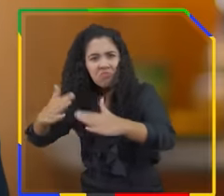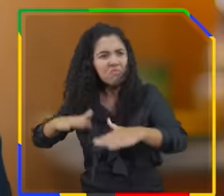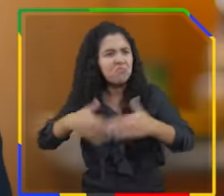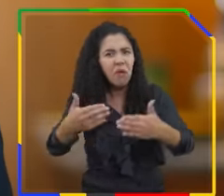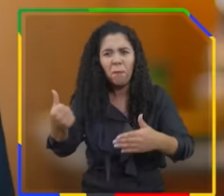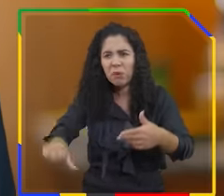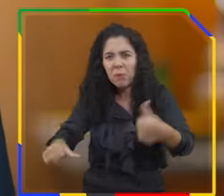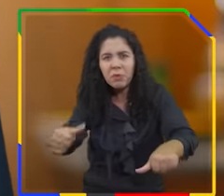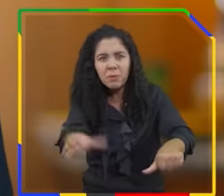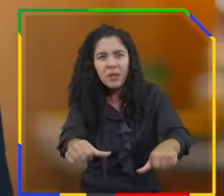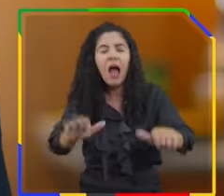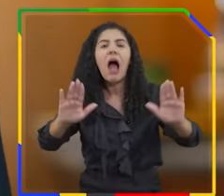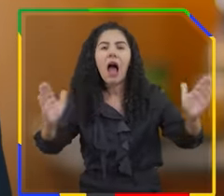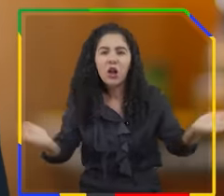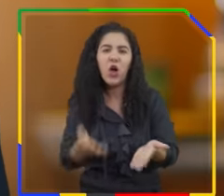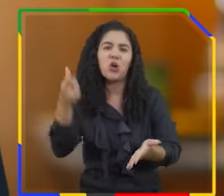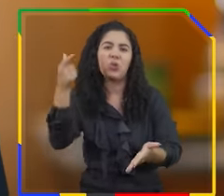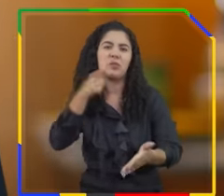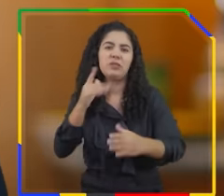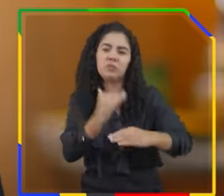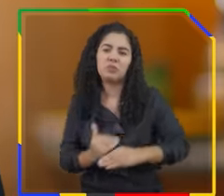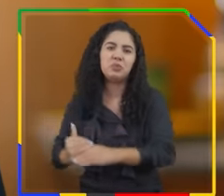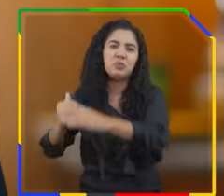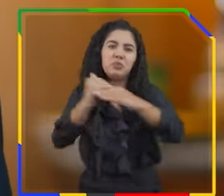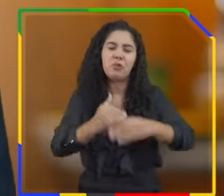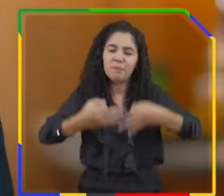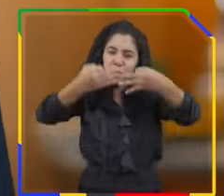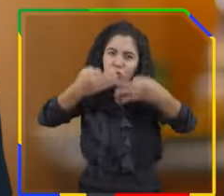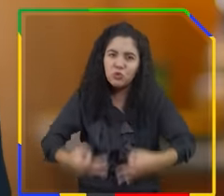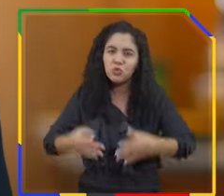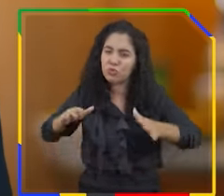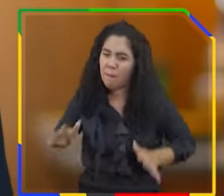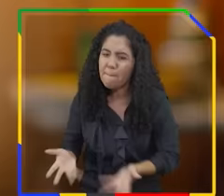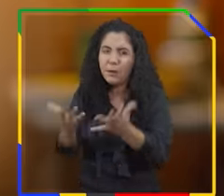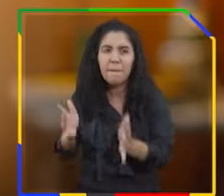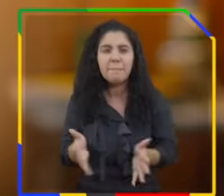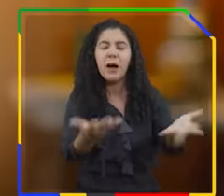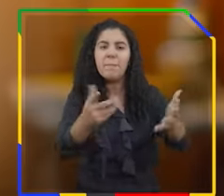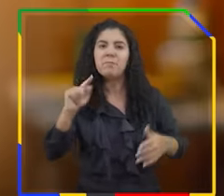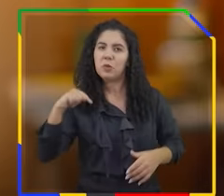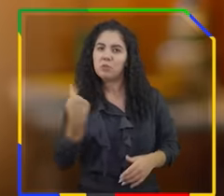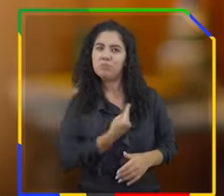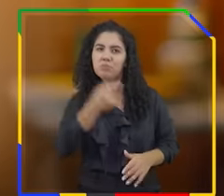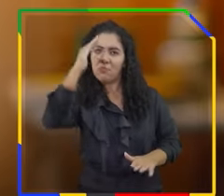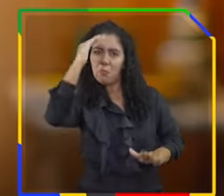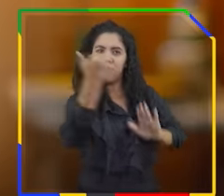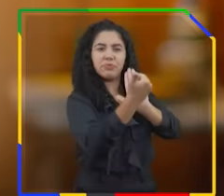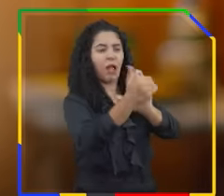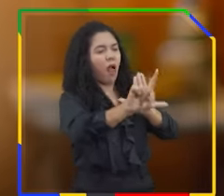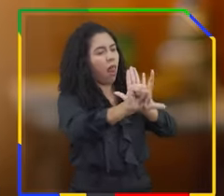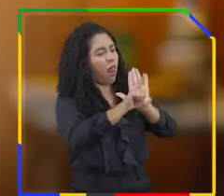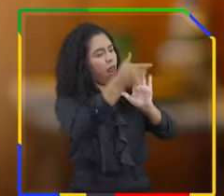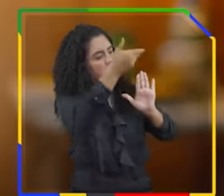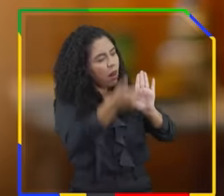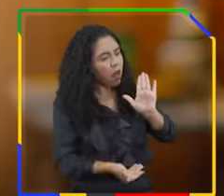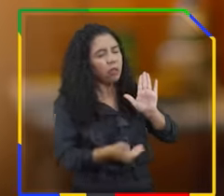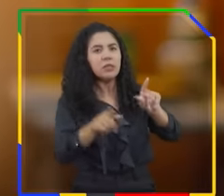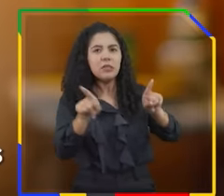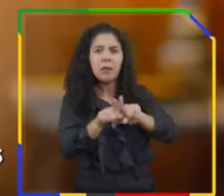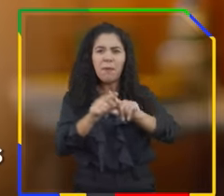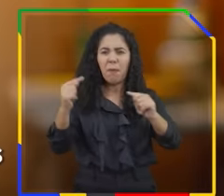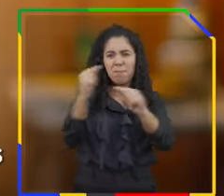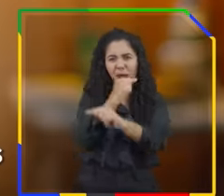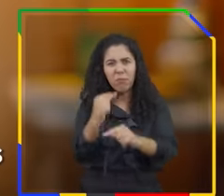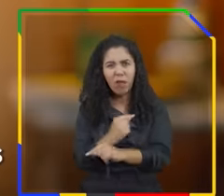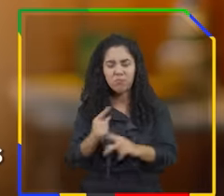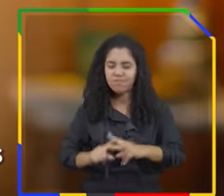redistribuição de renda, agora arrecadamos de forma mais justa e eficiente. Cumprimos a lei e corrigimos distorções.